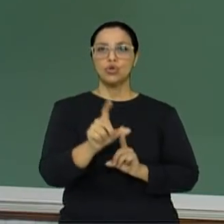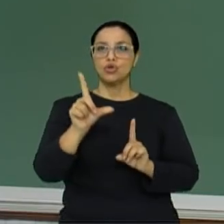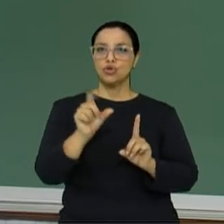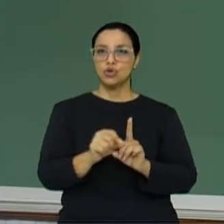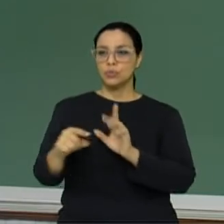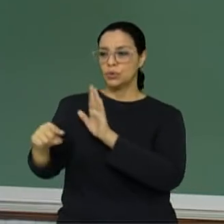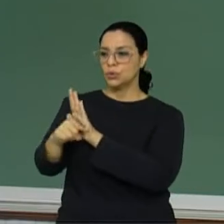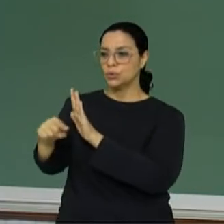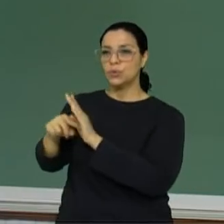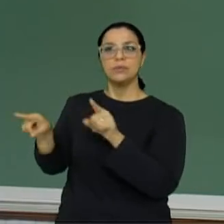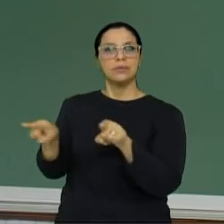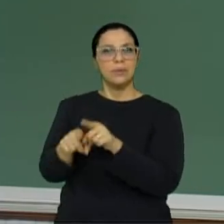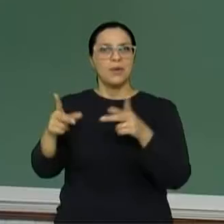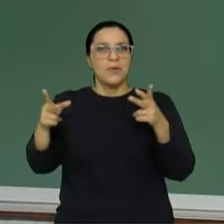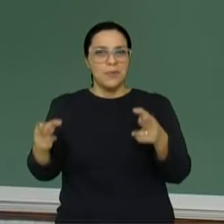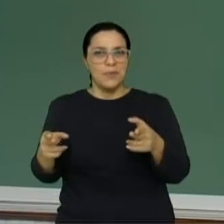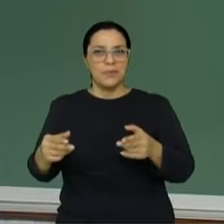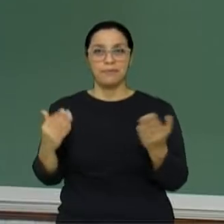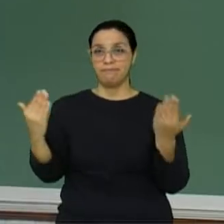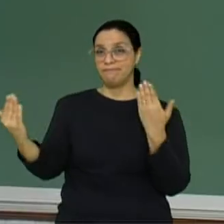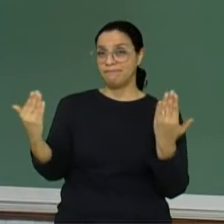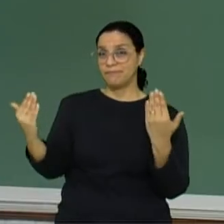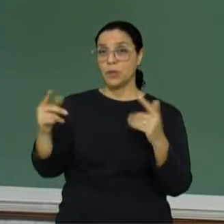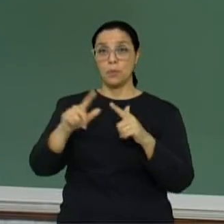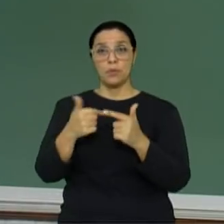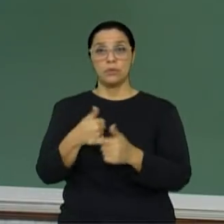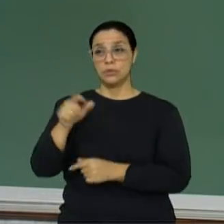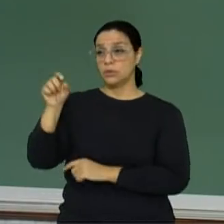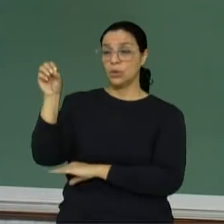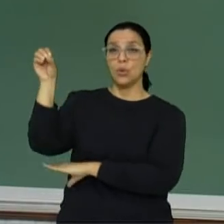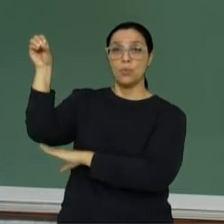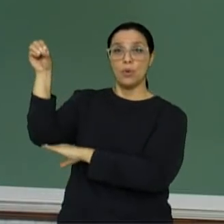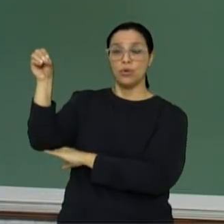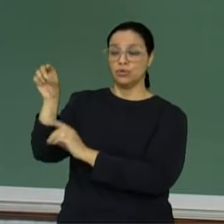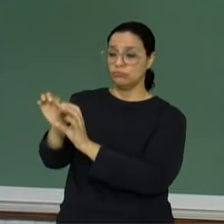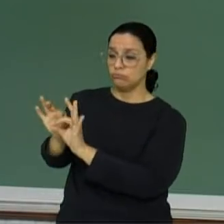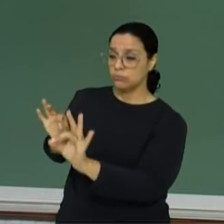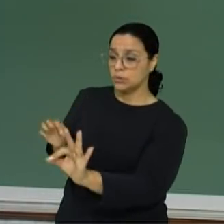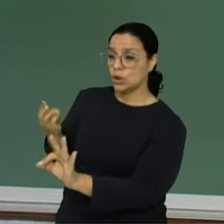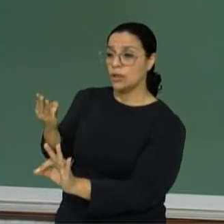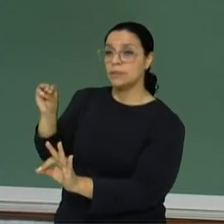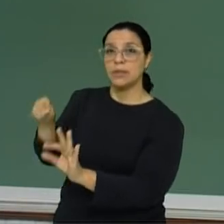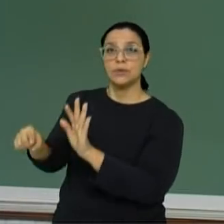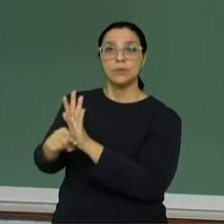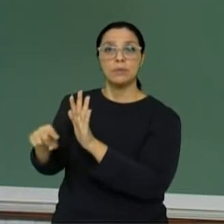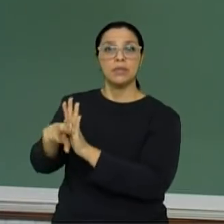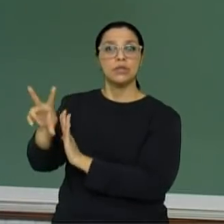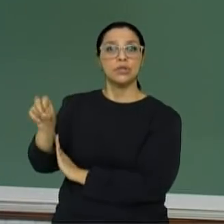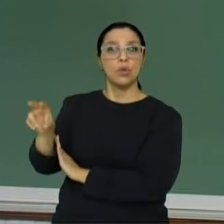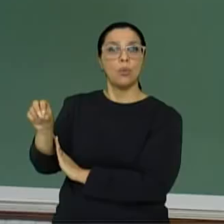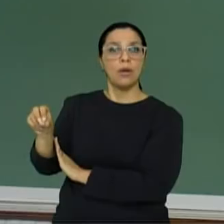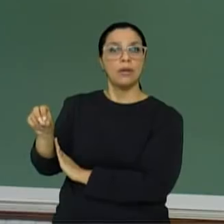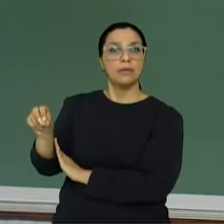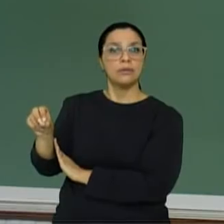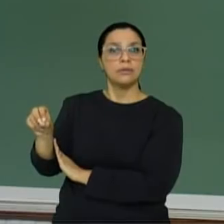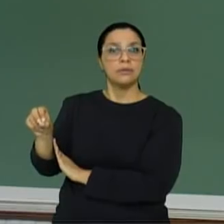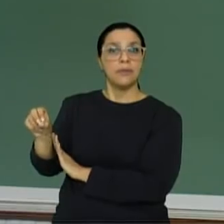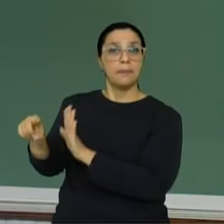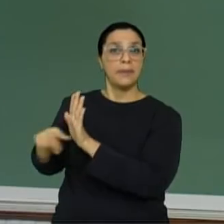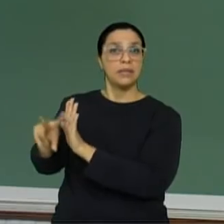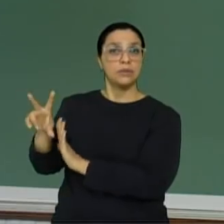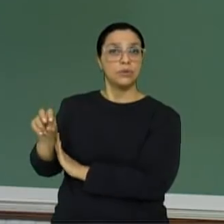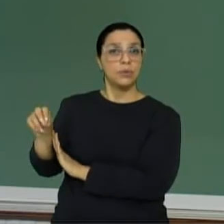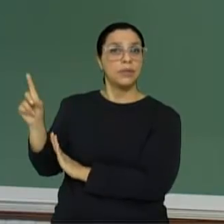diminuiu a sombra dessa pessoa também, ok? Porque assim, se a sombra do poste tem 2 metros, diminuiu depois de um tempo, mais tarde diminuiu